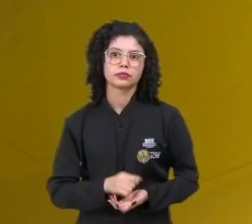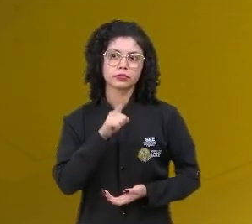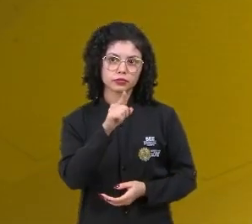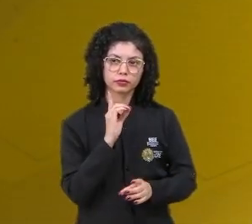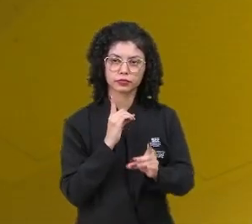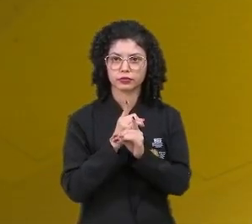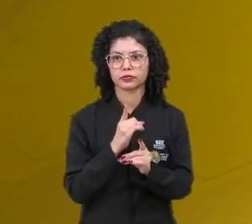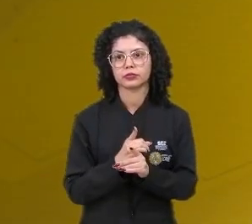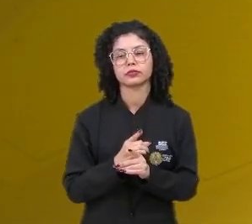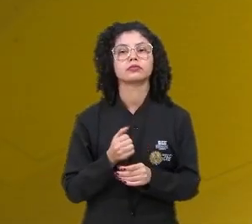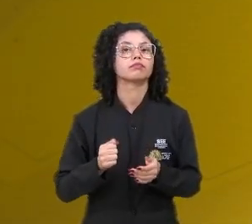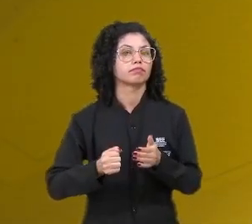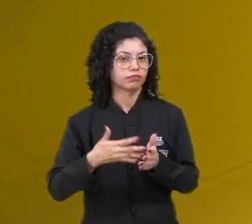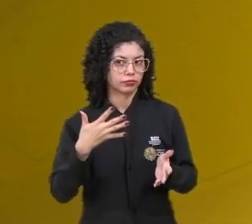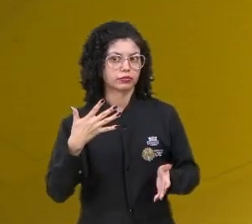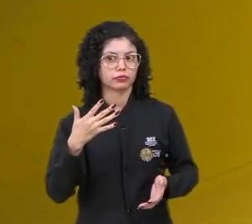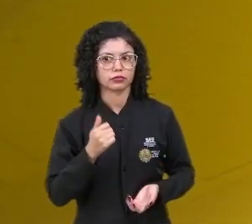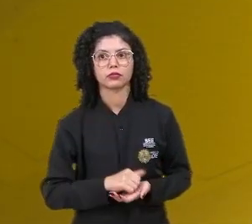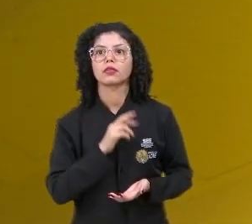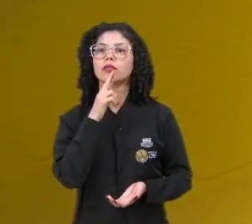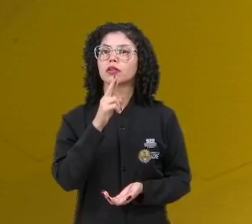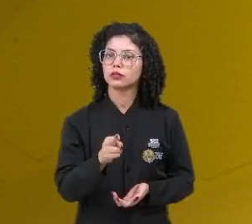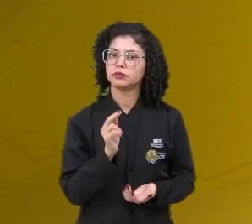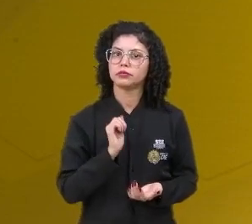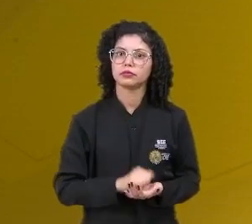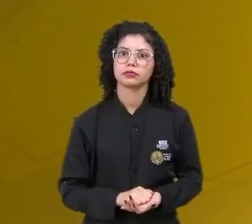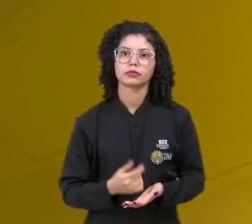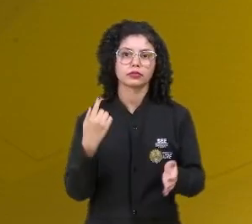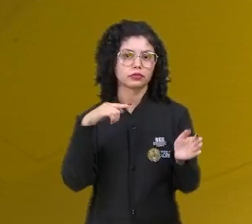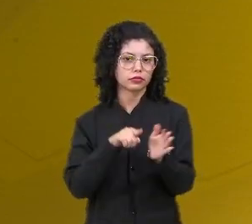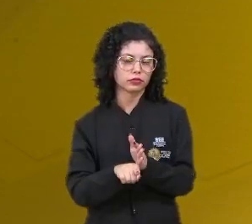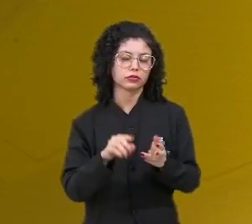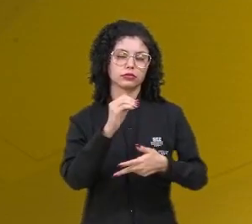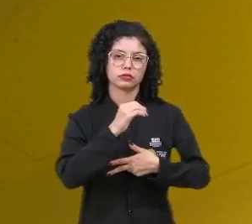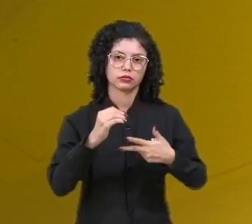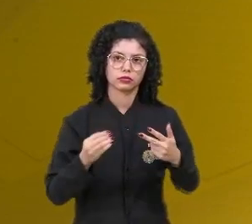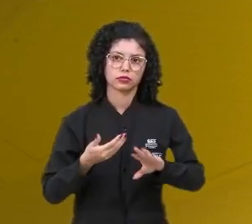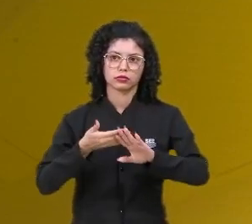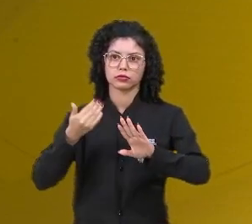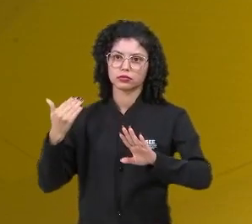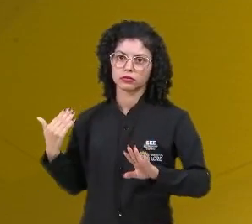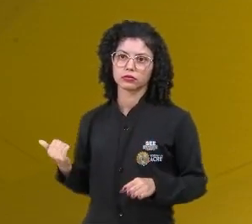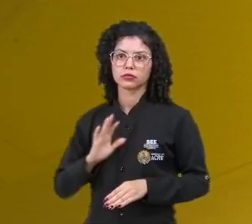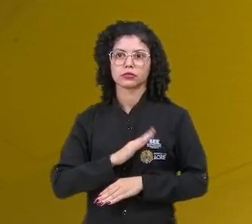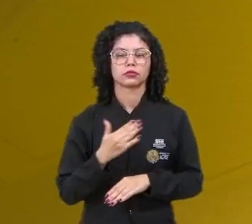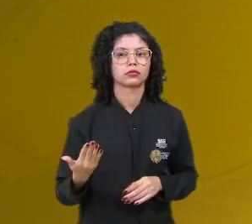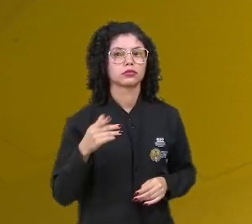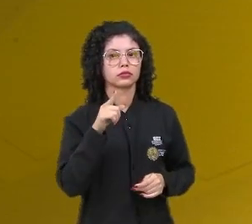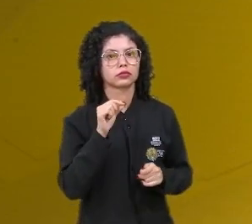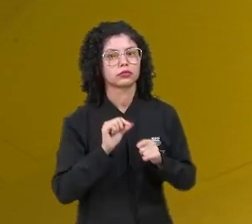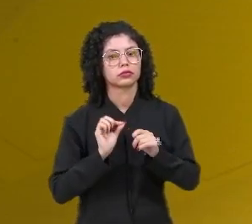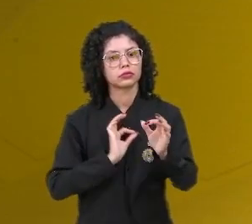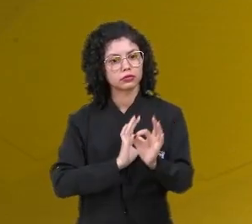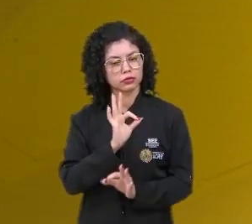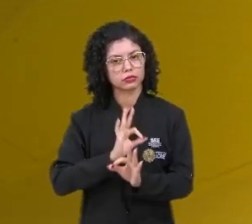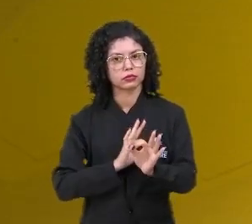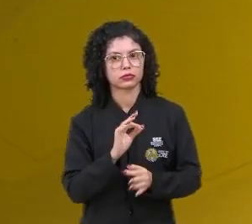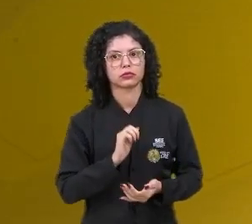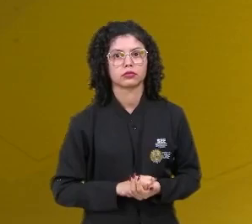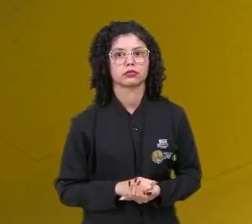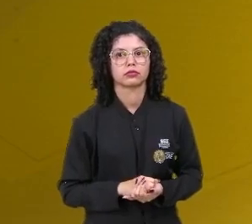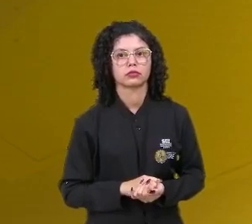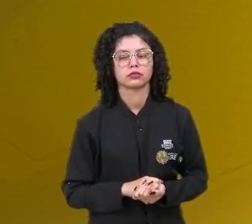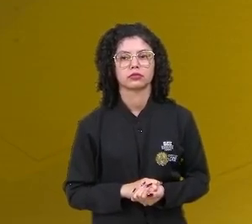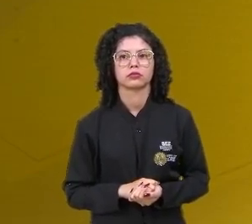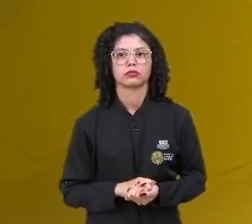vai encontrar bastante na resolução de questões antigas do Enem ou quando você estiver se preparando para